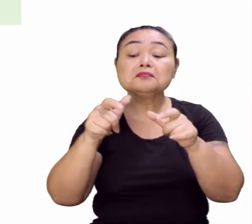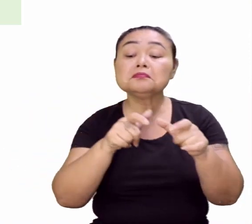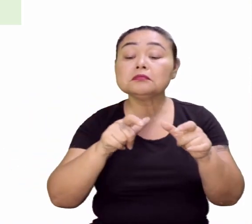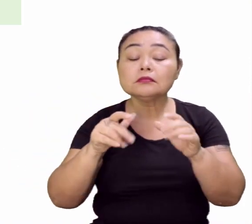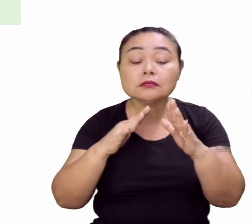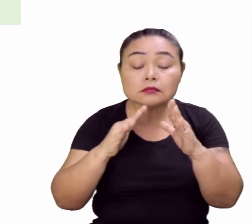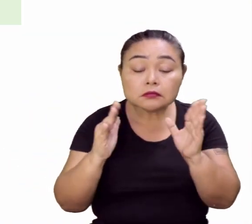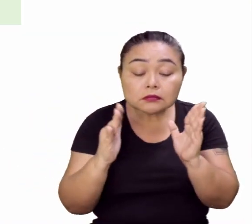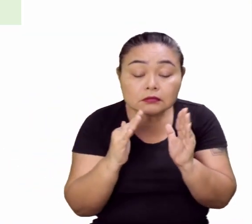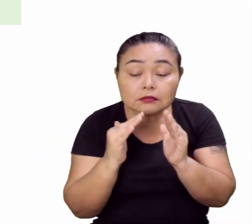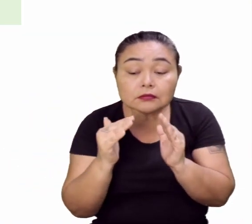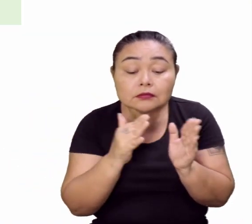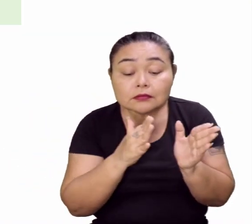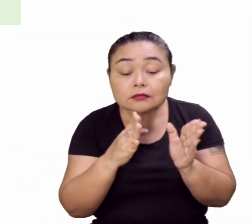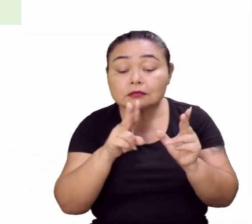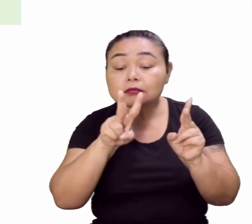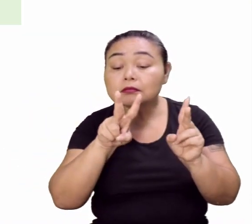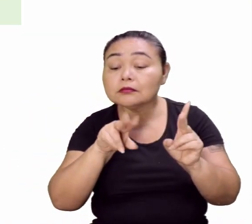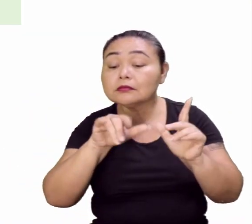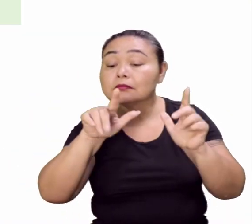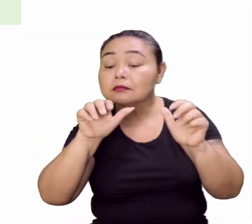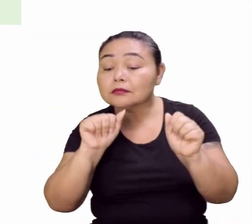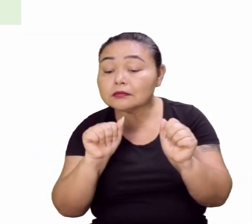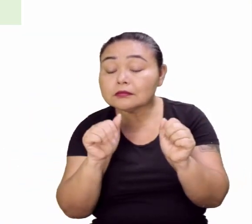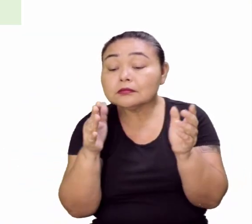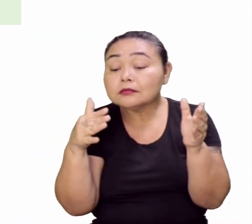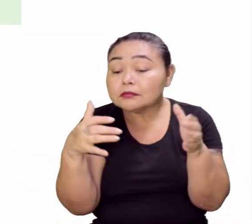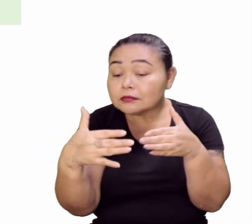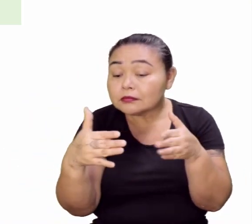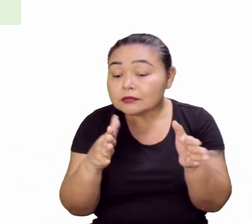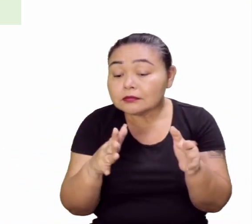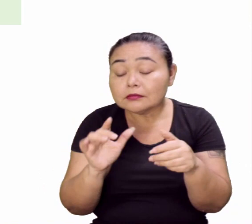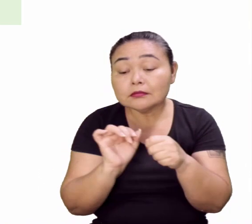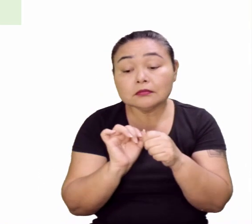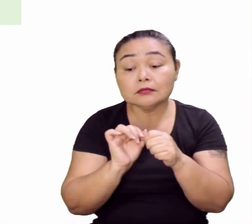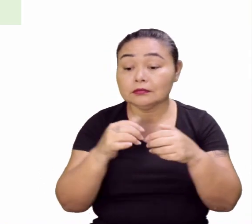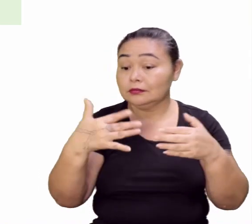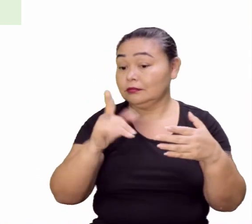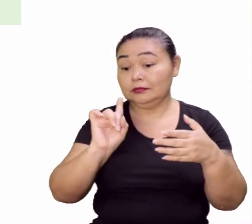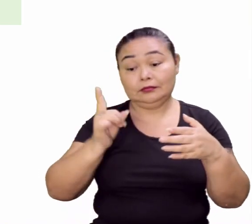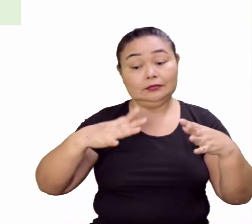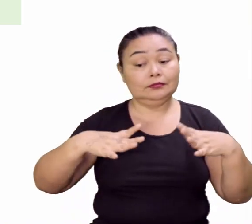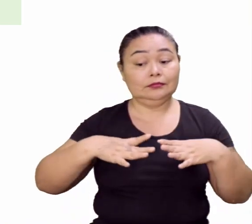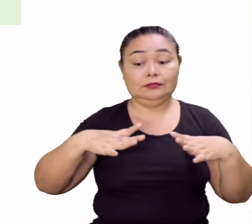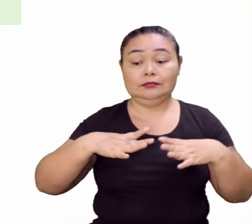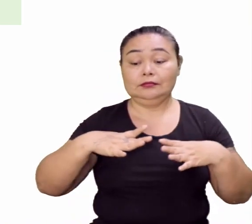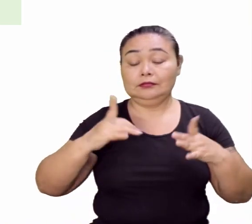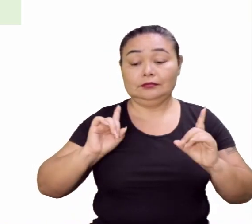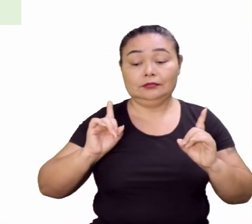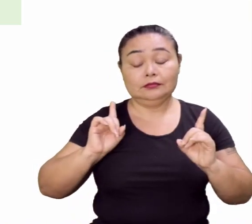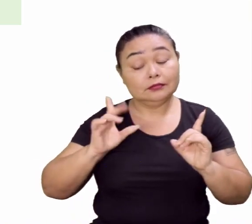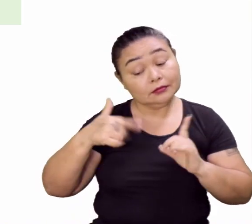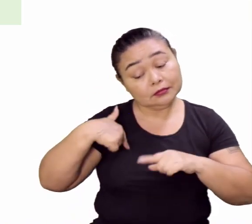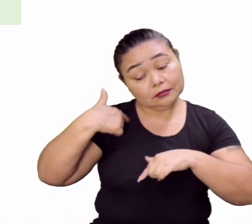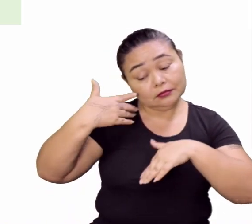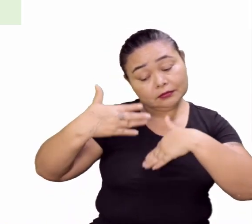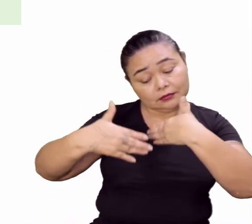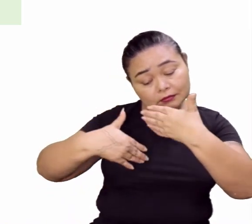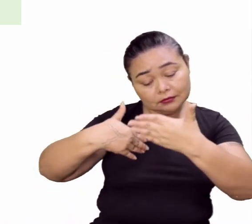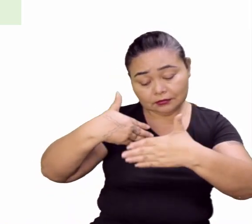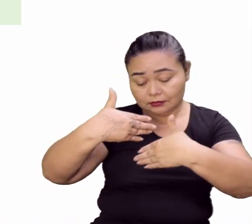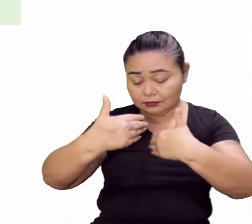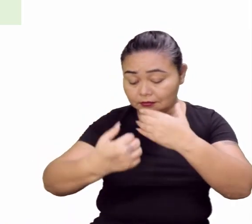lugarejo, uma vila, né? Exatamente. Talvez nem era cidade ainda estava